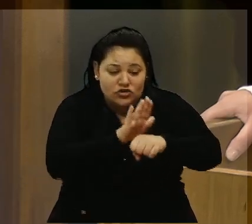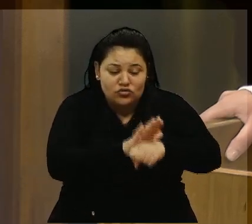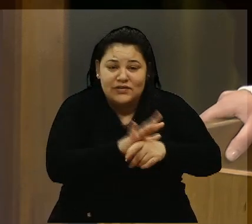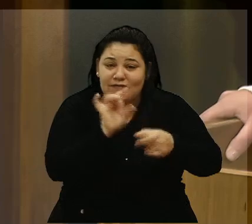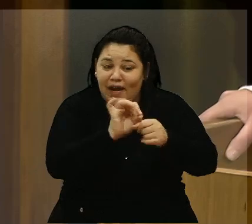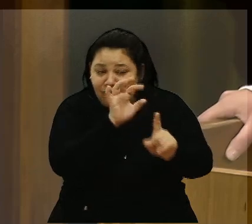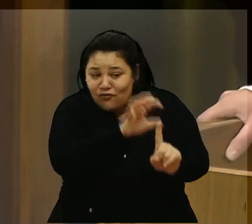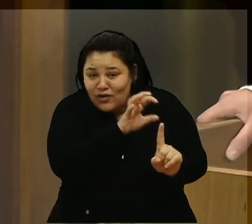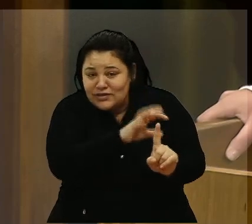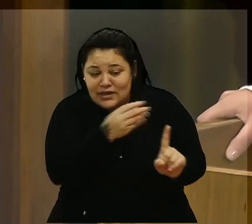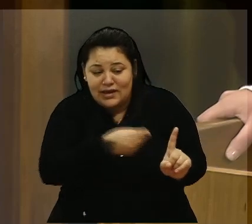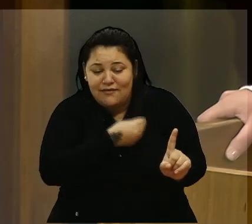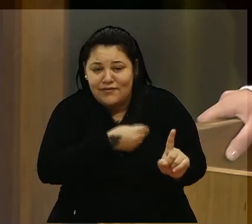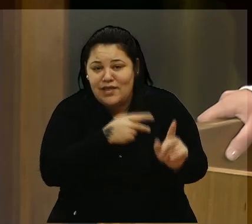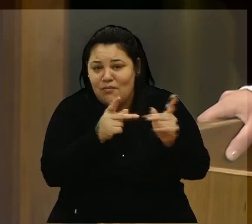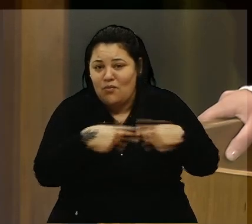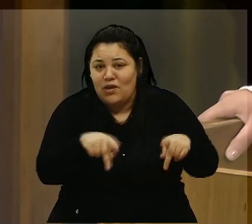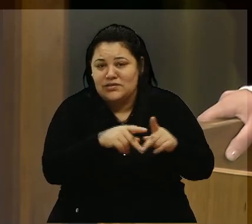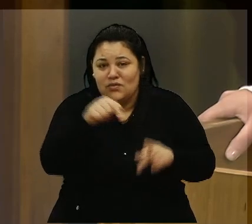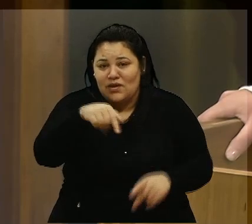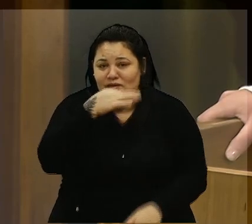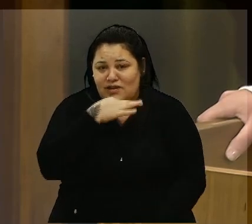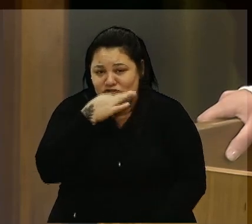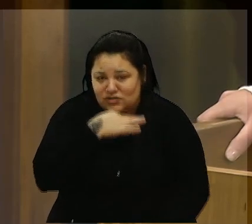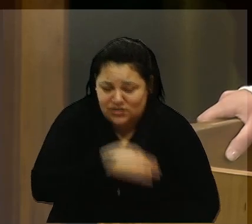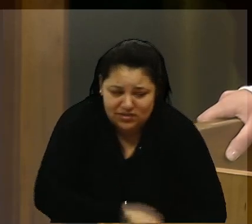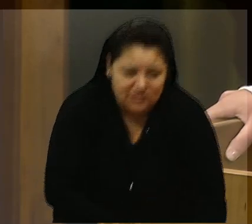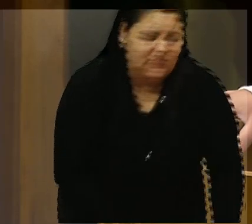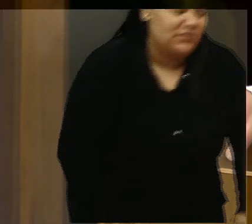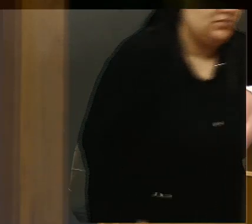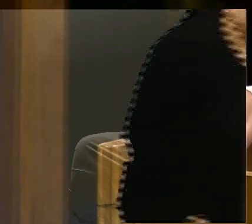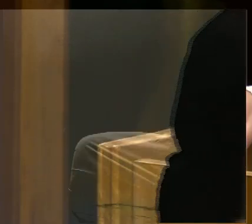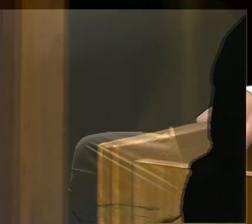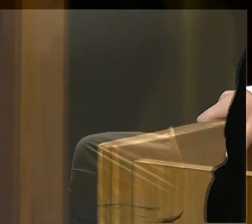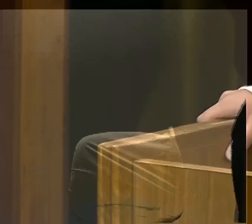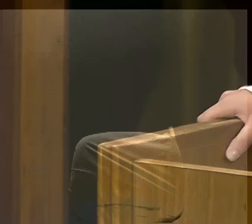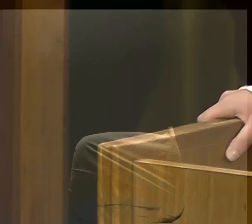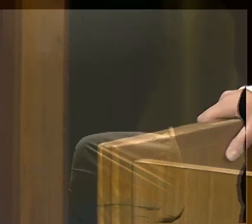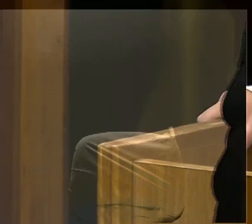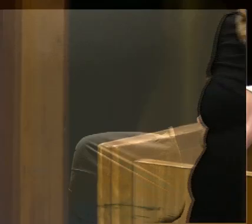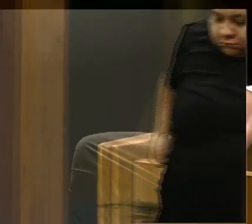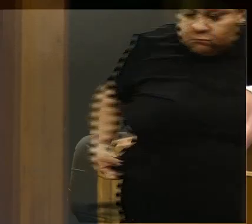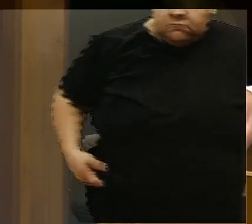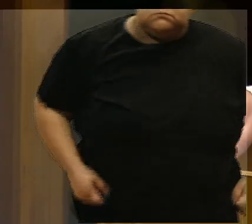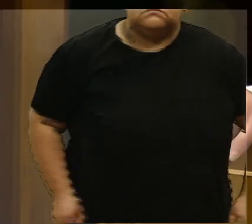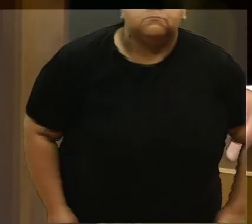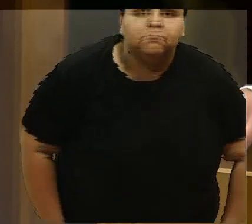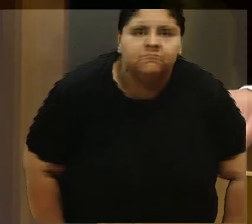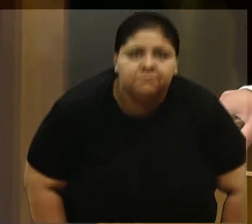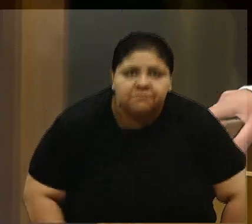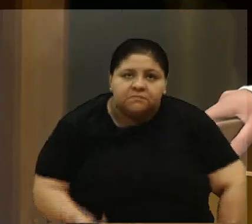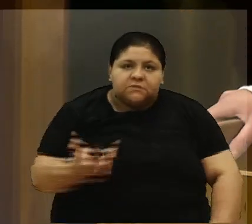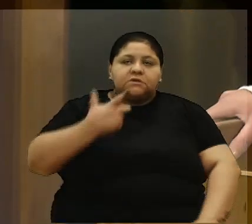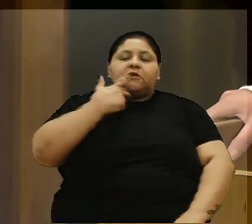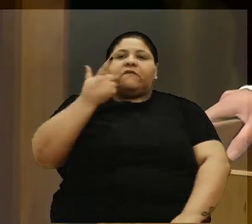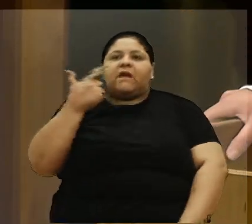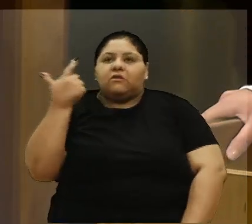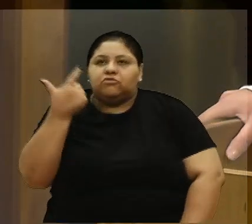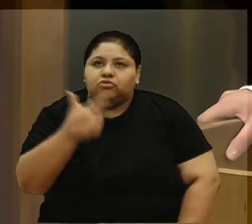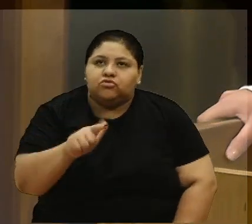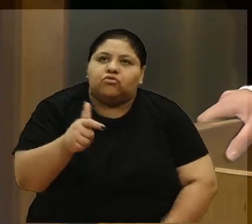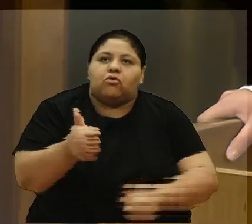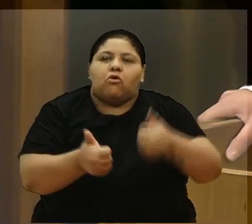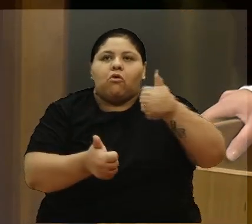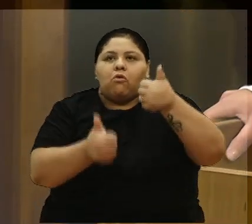a diferença na vida das pessoas. E reforço, o esporte, o lazer, a cultura,